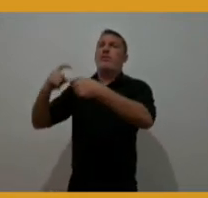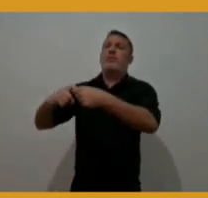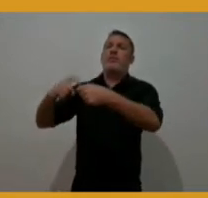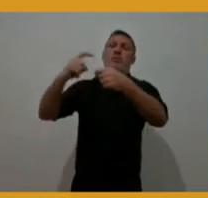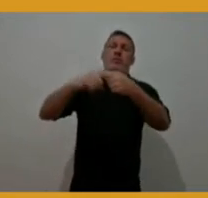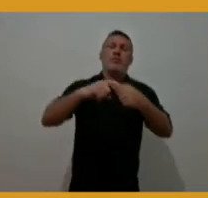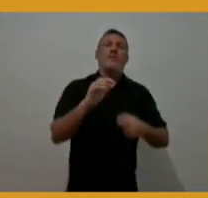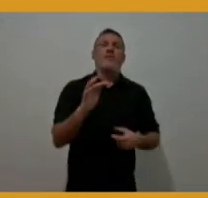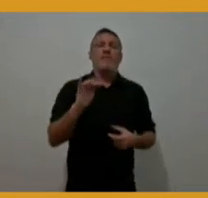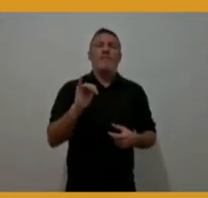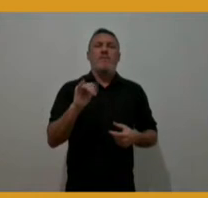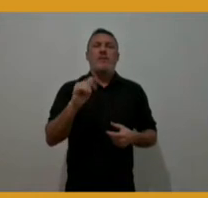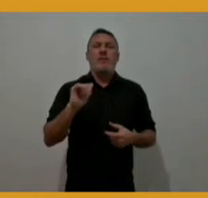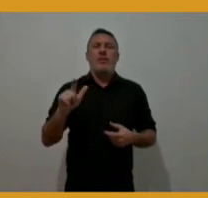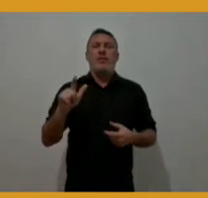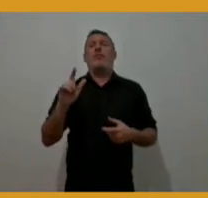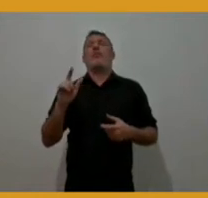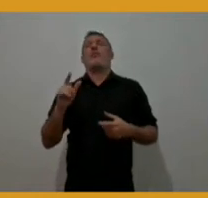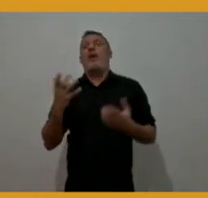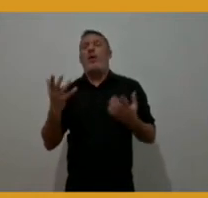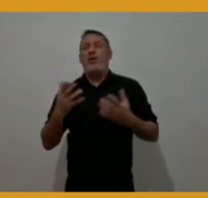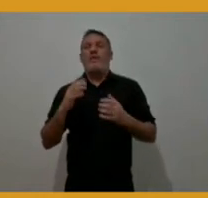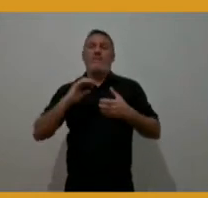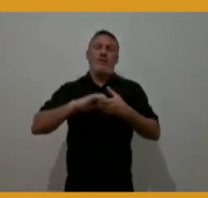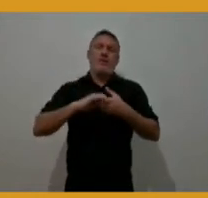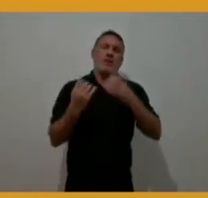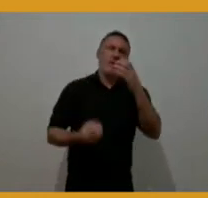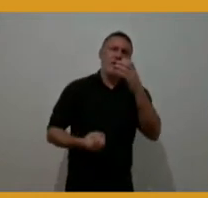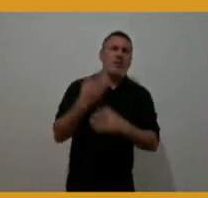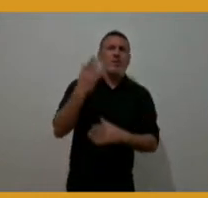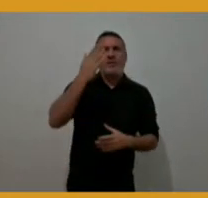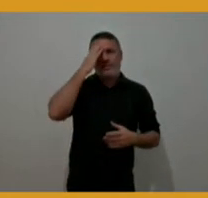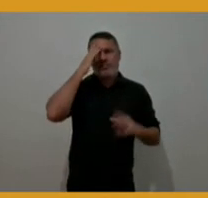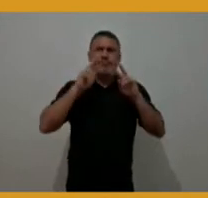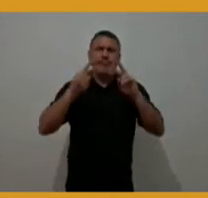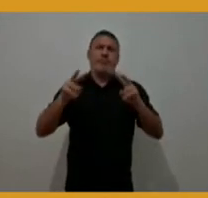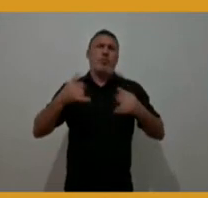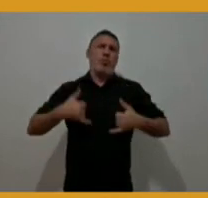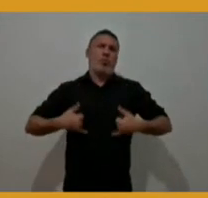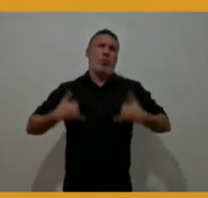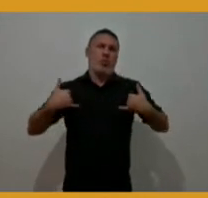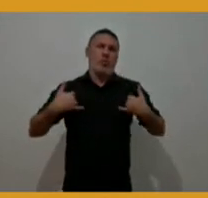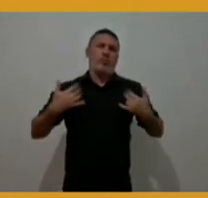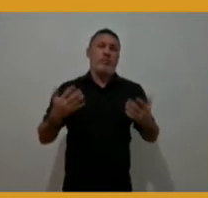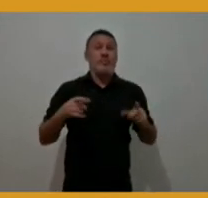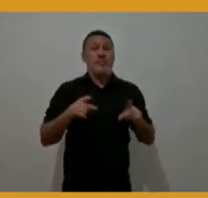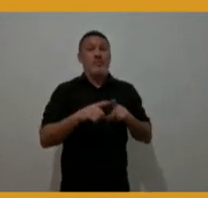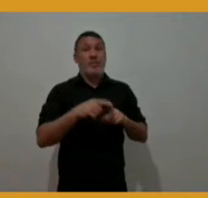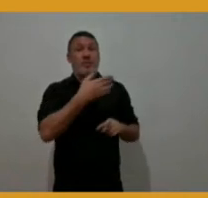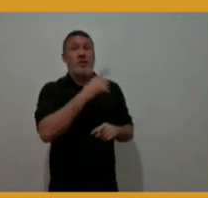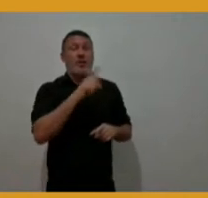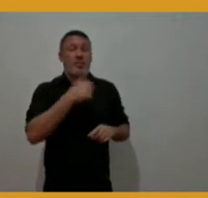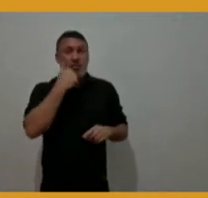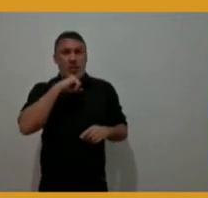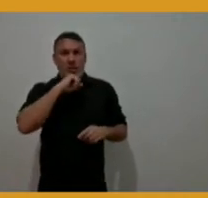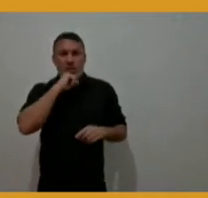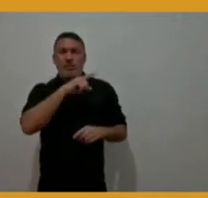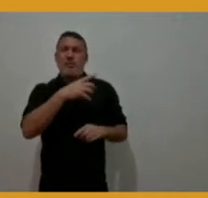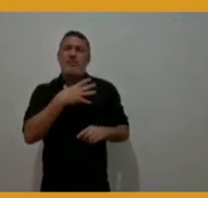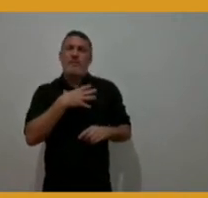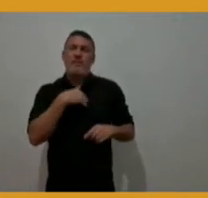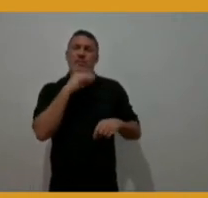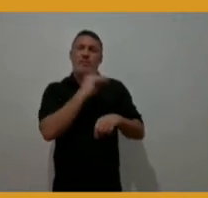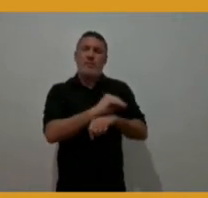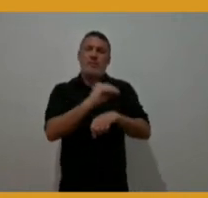centro universitário que hoje muito nos orgulha. E como mãe, criou os filhos que hoje administram